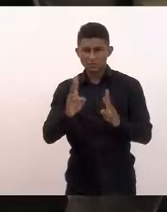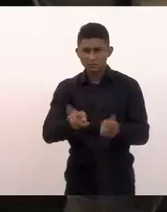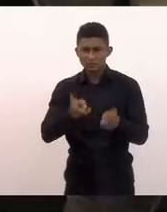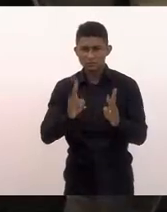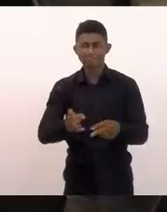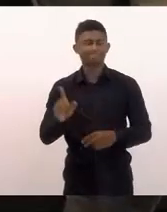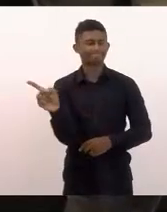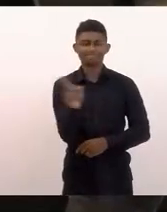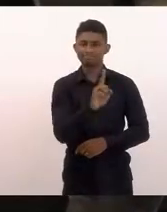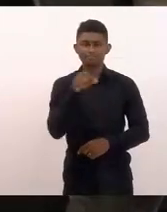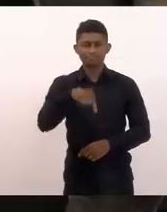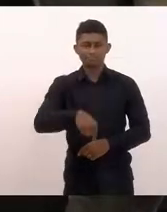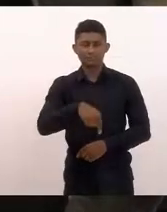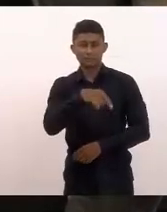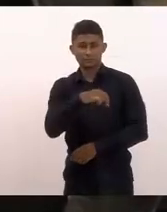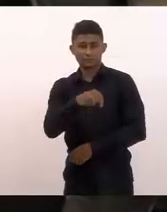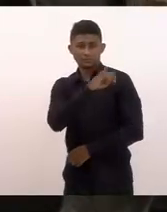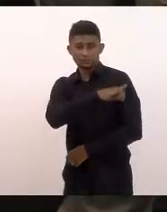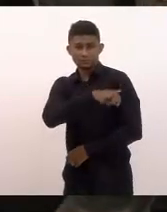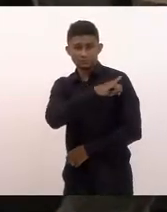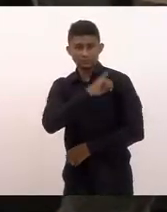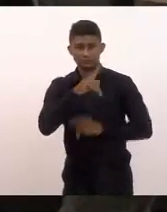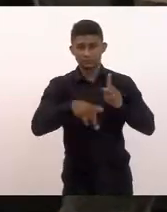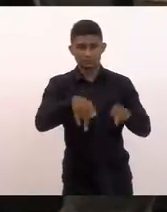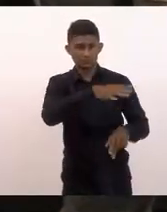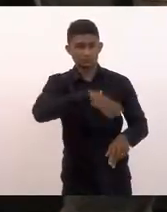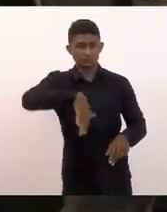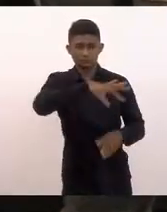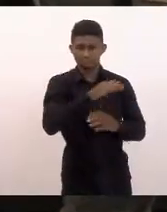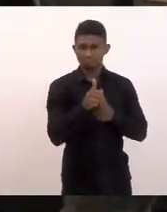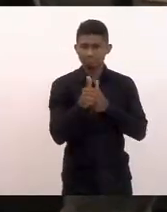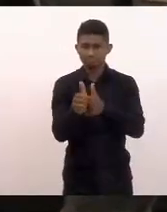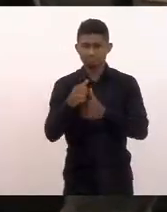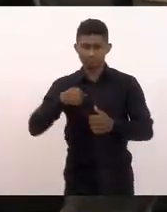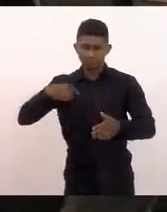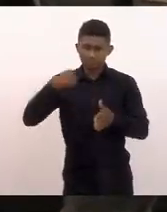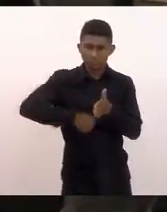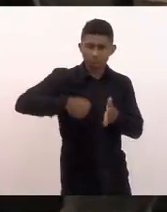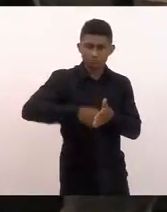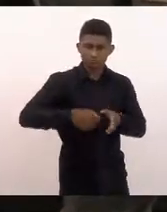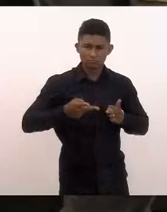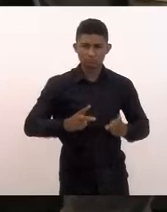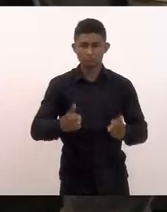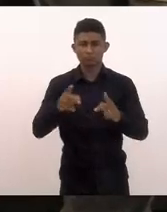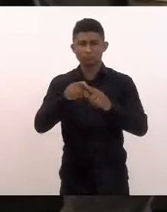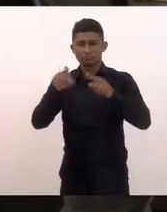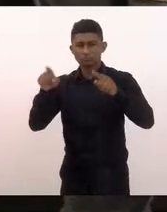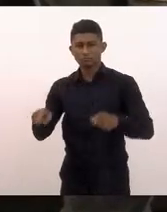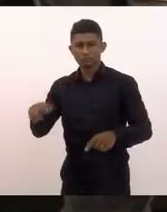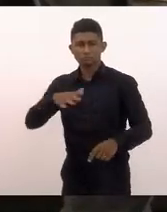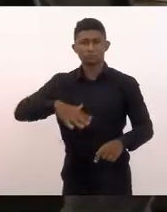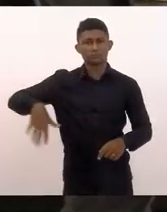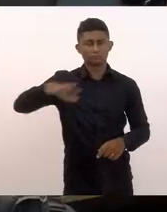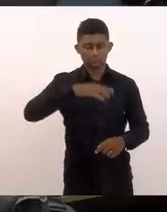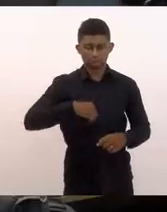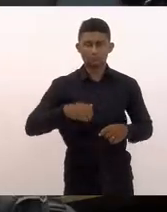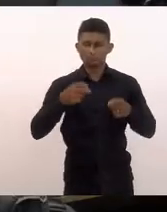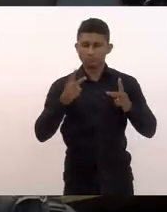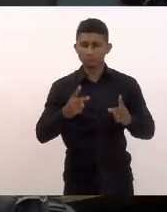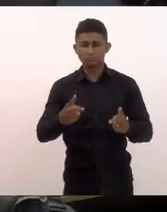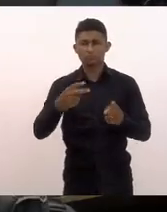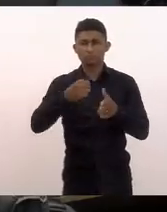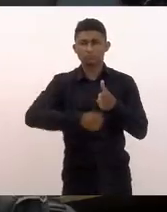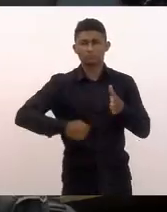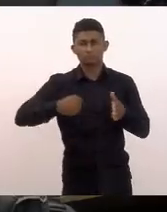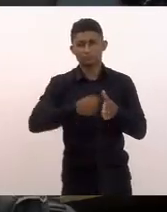do Rio de Janeiro está acompanhando. Continuo na luta pela defesa do serviço público, tanto dos civis quanto dos militares.